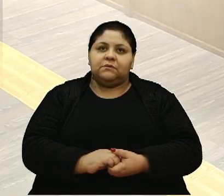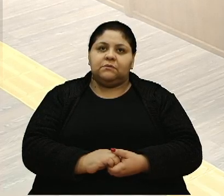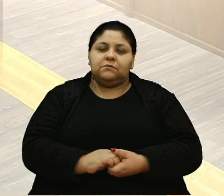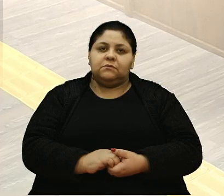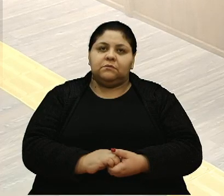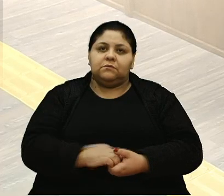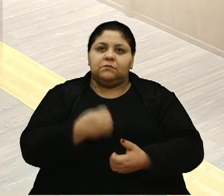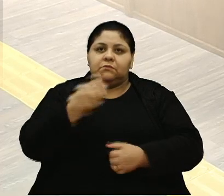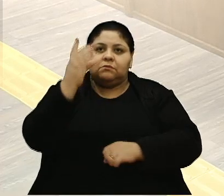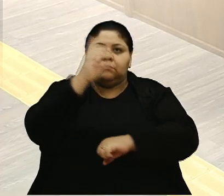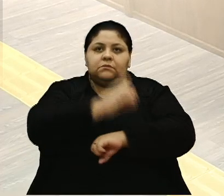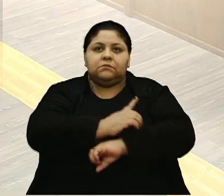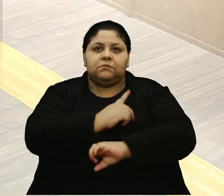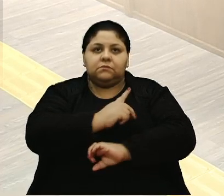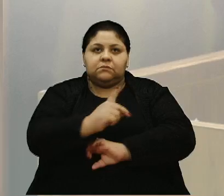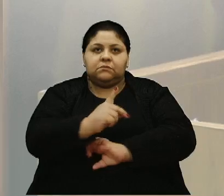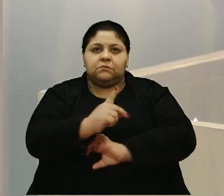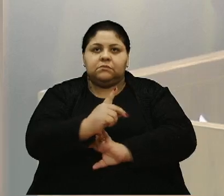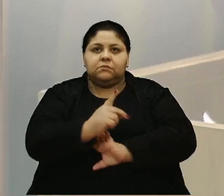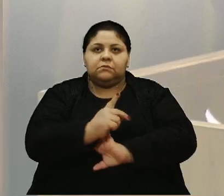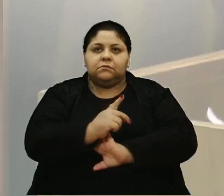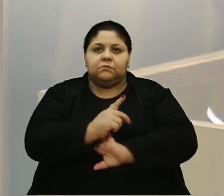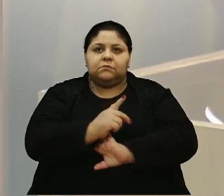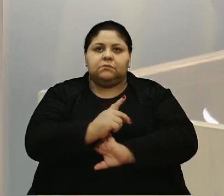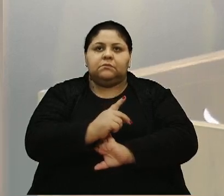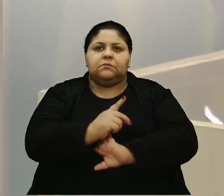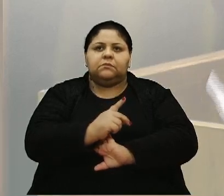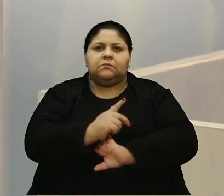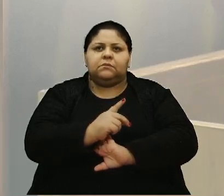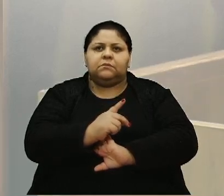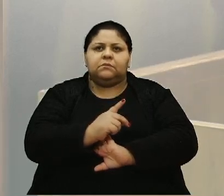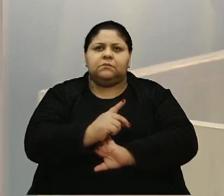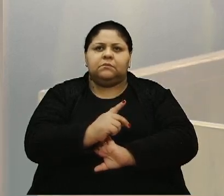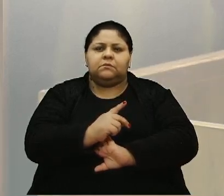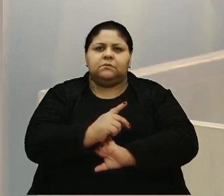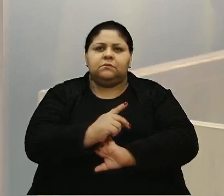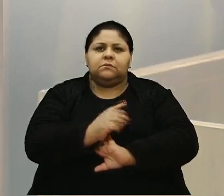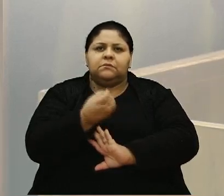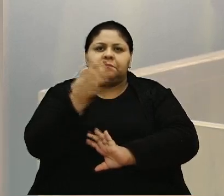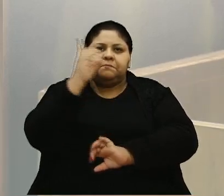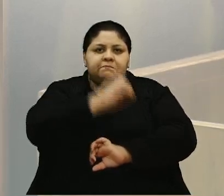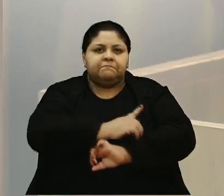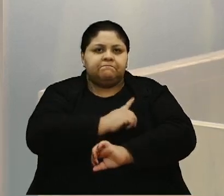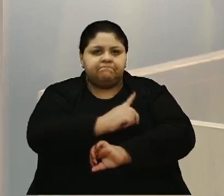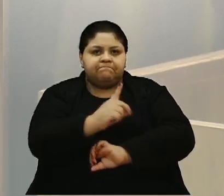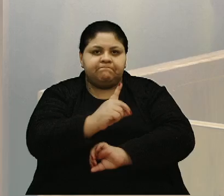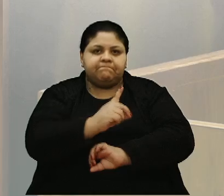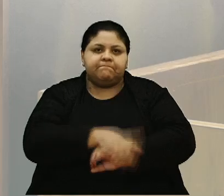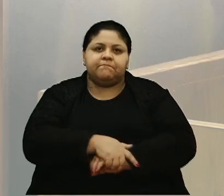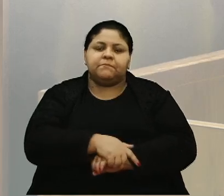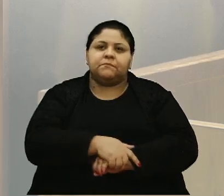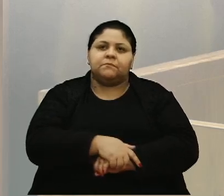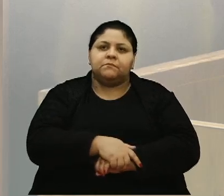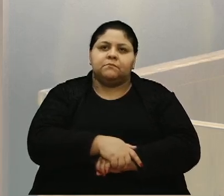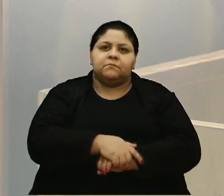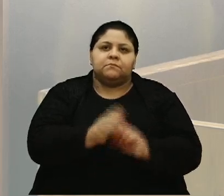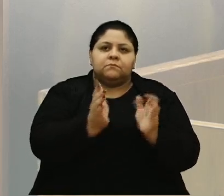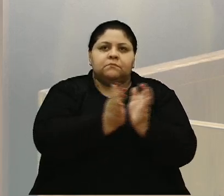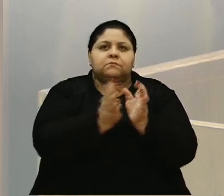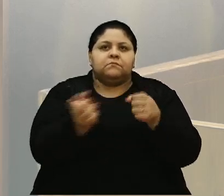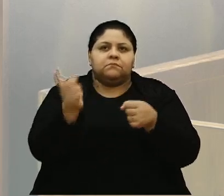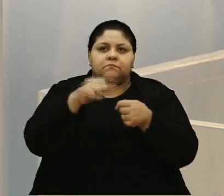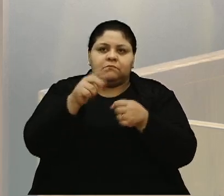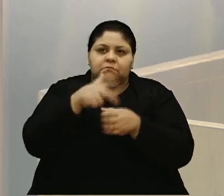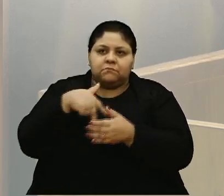Bom dia, presidente. Alô. Bom dia, presidente. Bom dia, colega. Voltando à